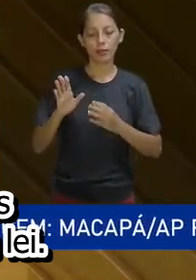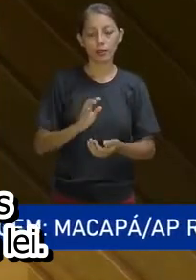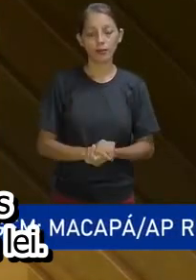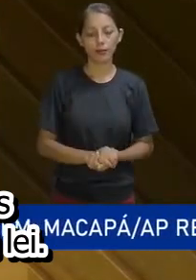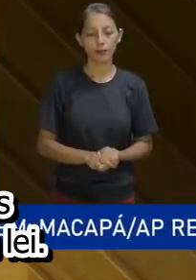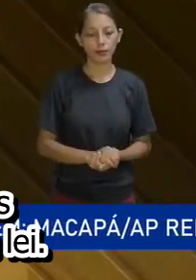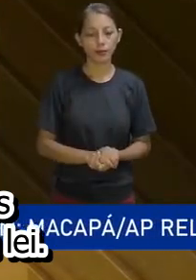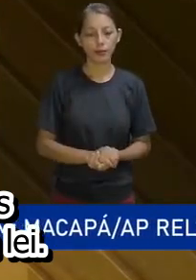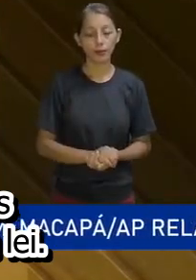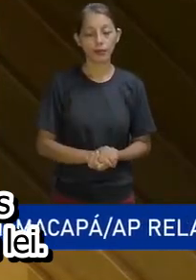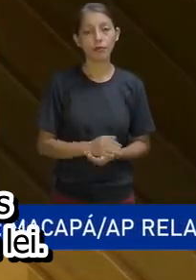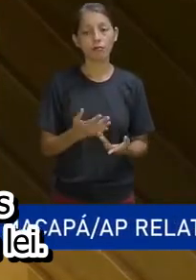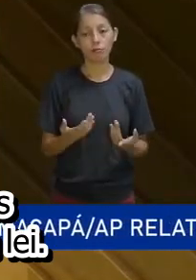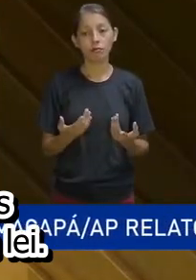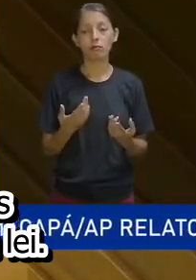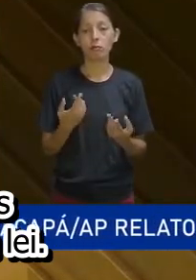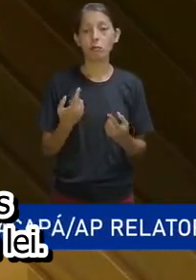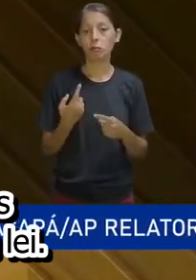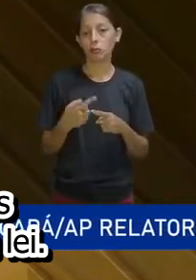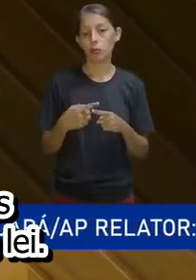ou ausência prevista em lei.